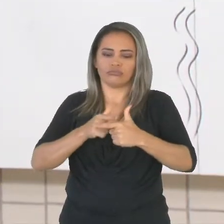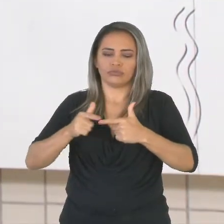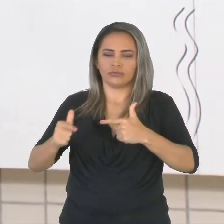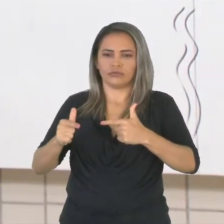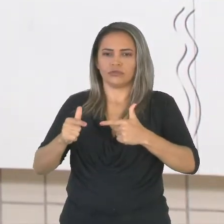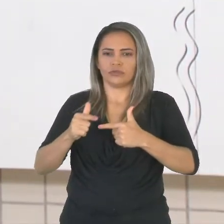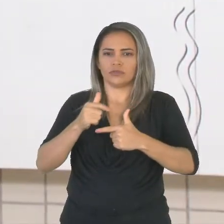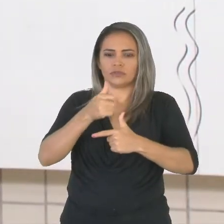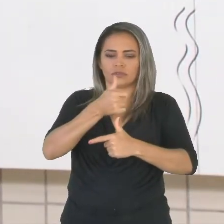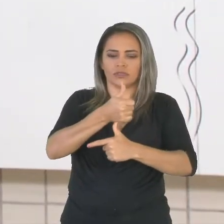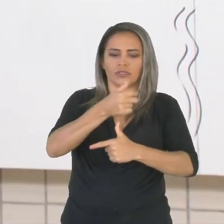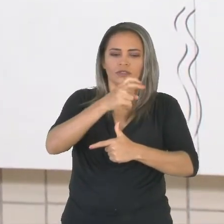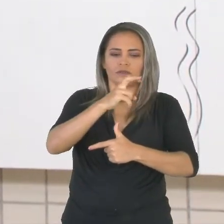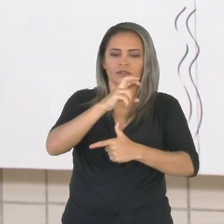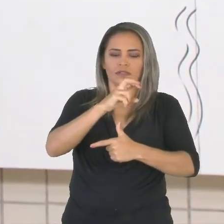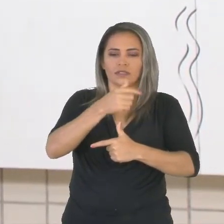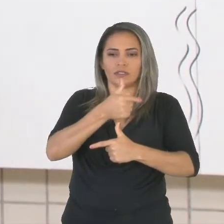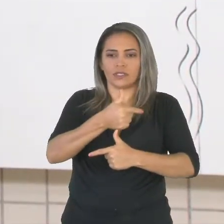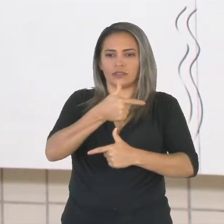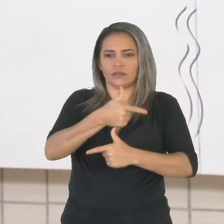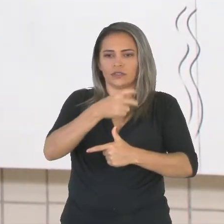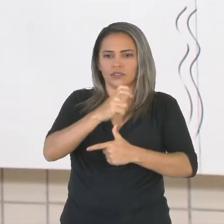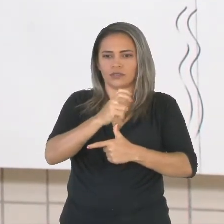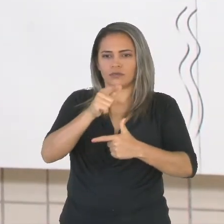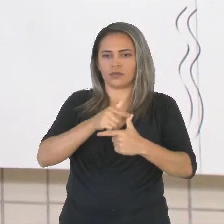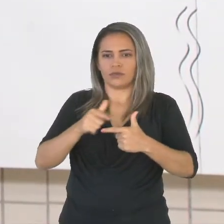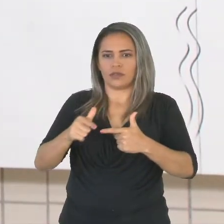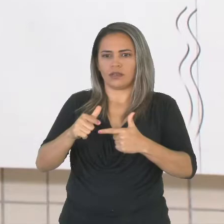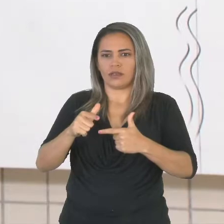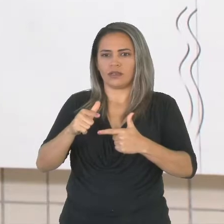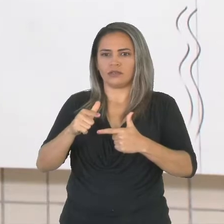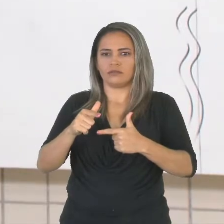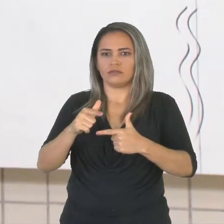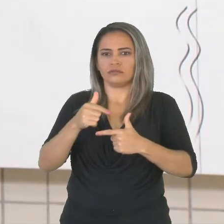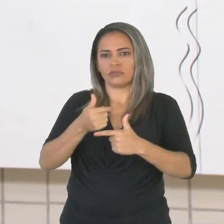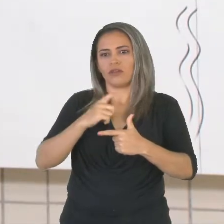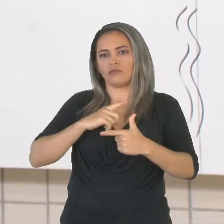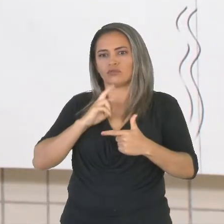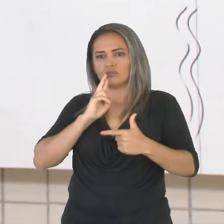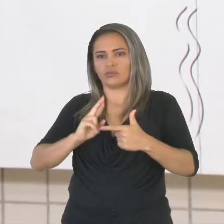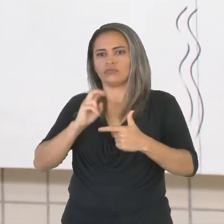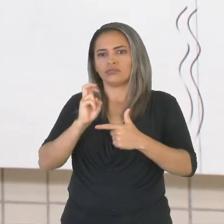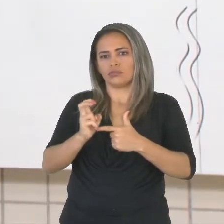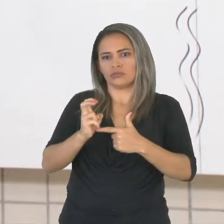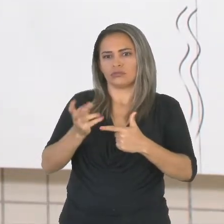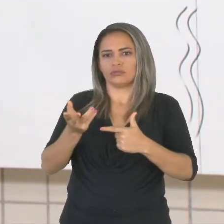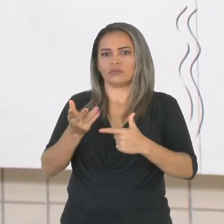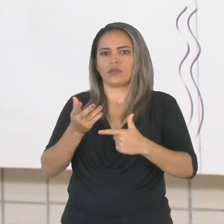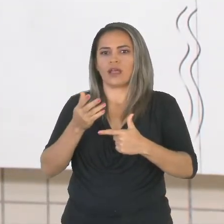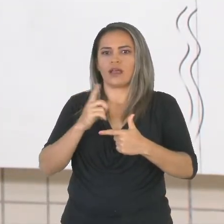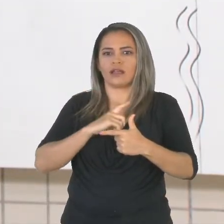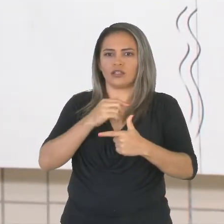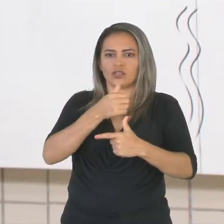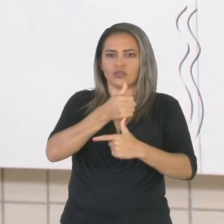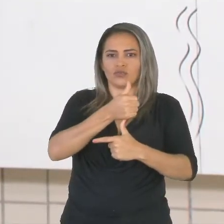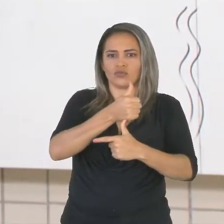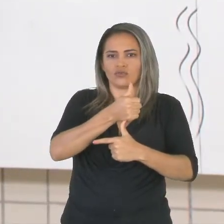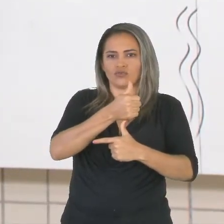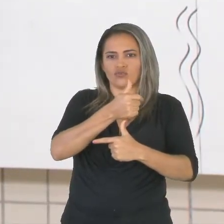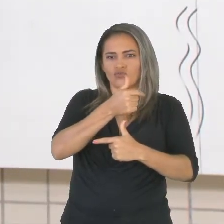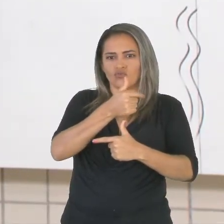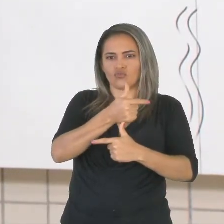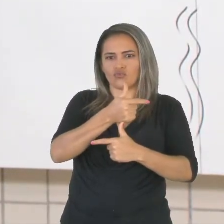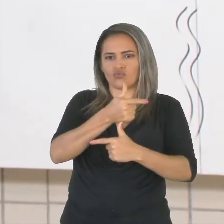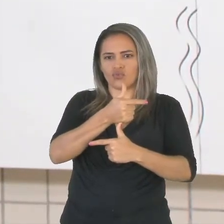por 500 e multiplicar por 100, eu vou achar 25. 280 dividido por 500 dá 56 centésimos